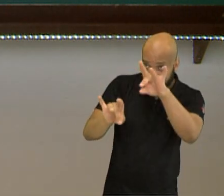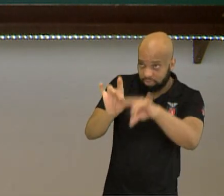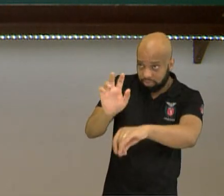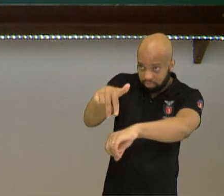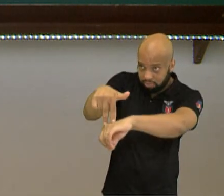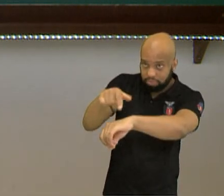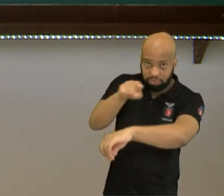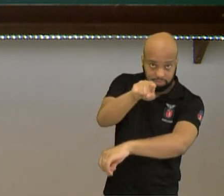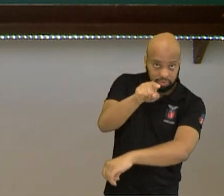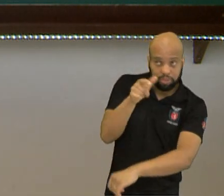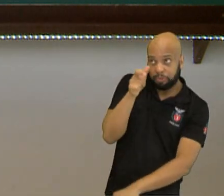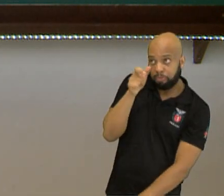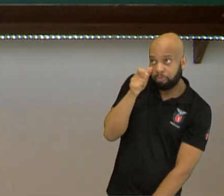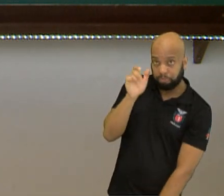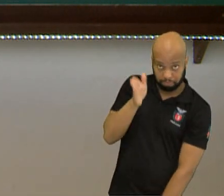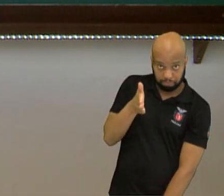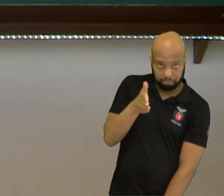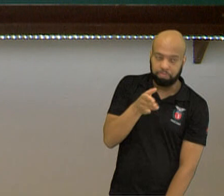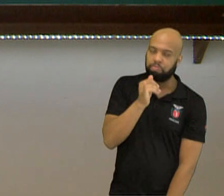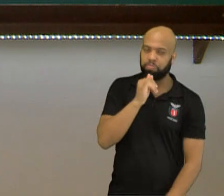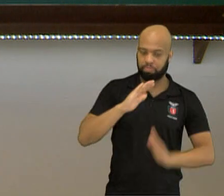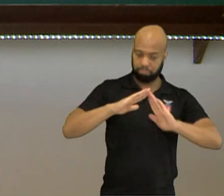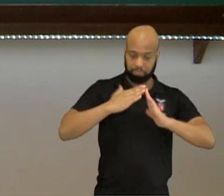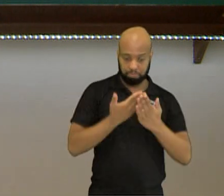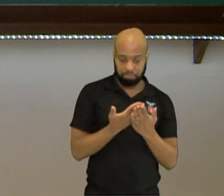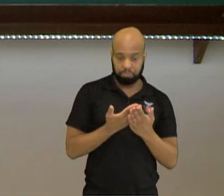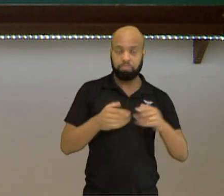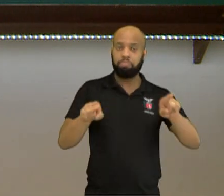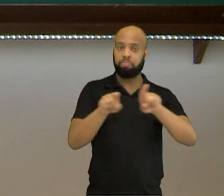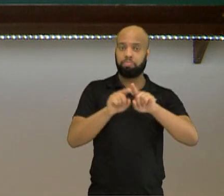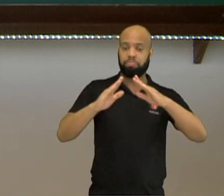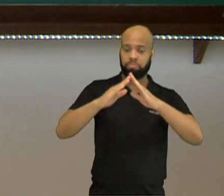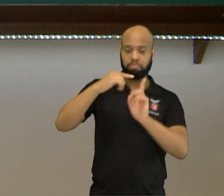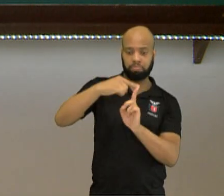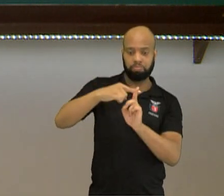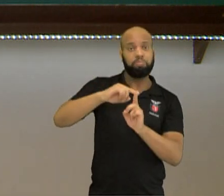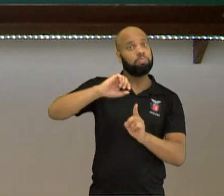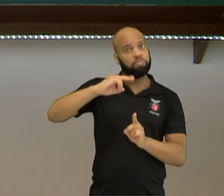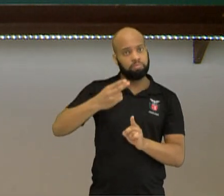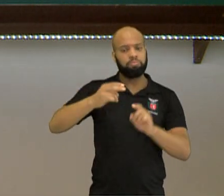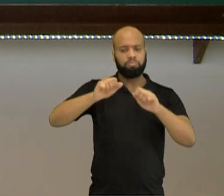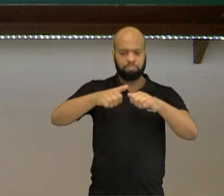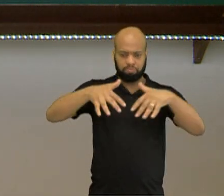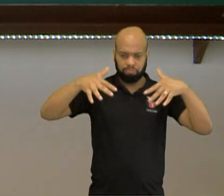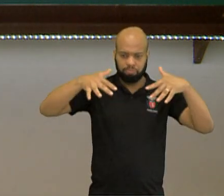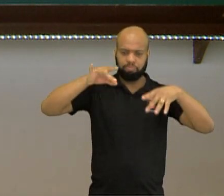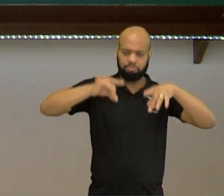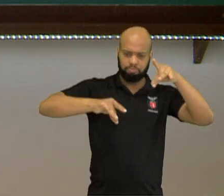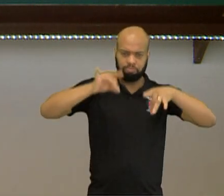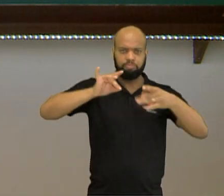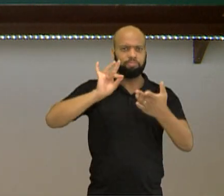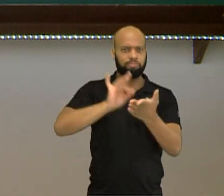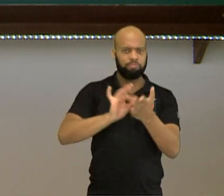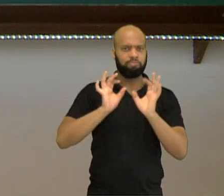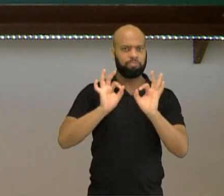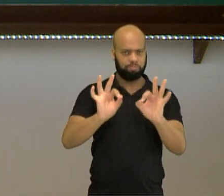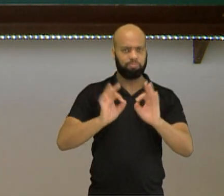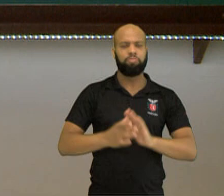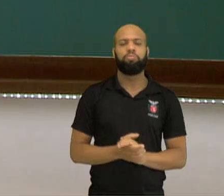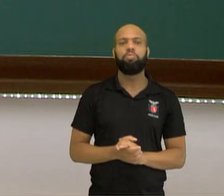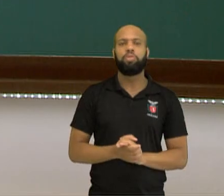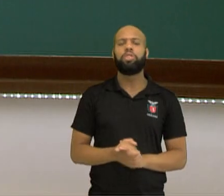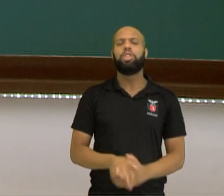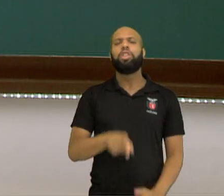teatral? Seja na escola, na igreja ou num teatro mesmo, né? E